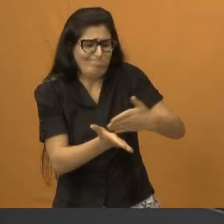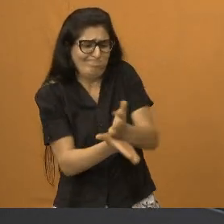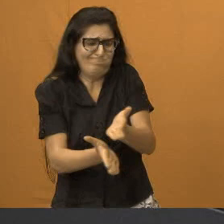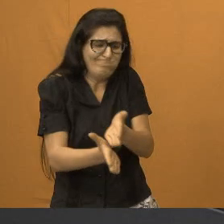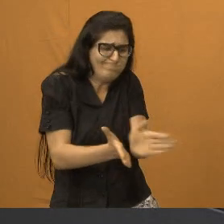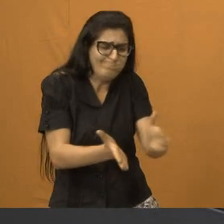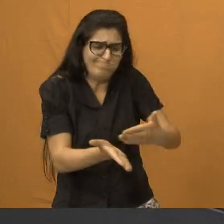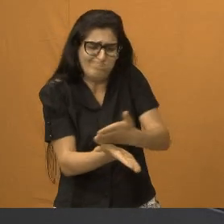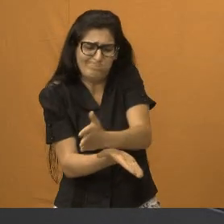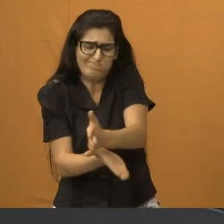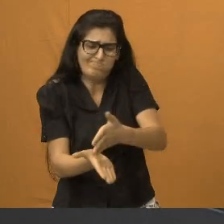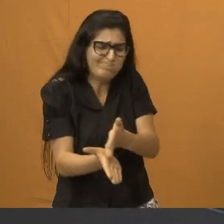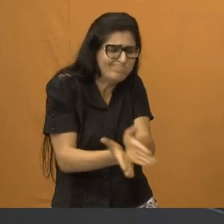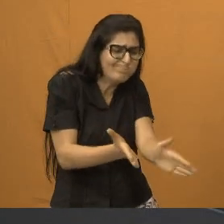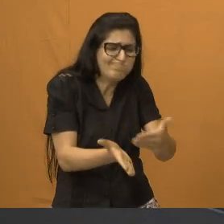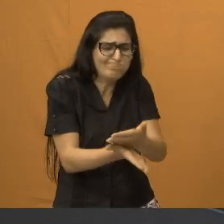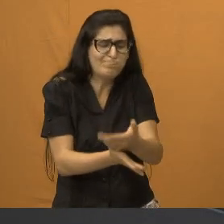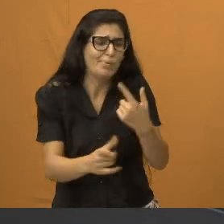com isso, né?